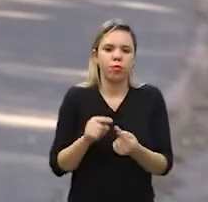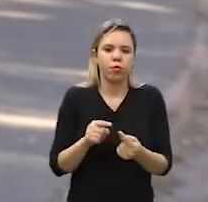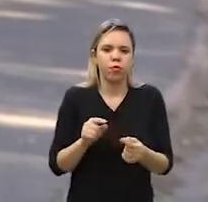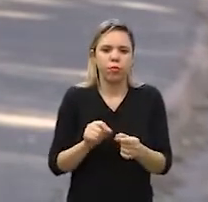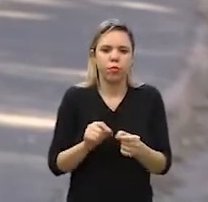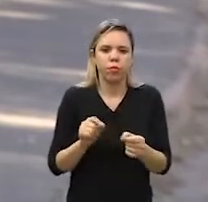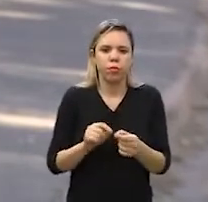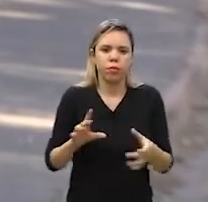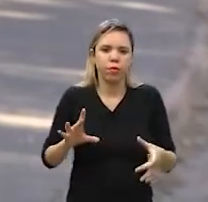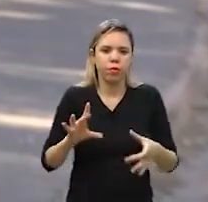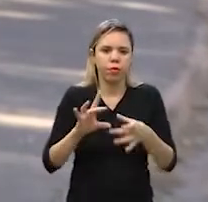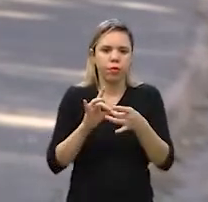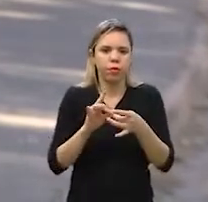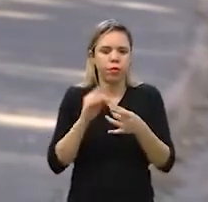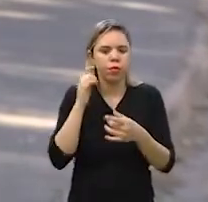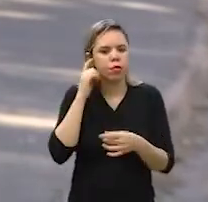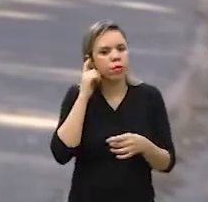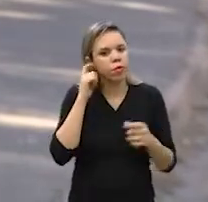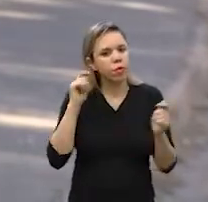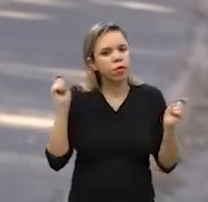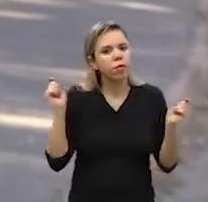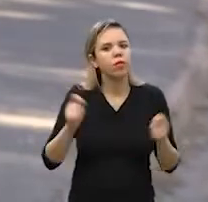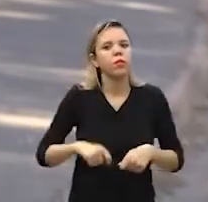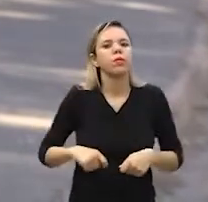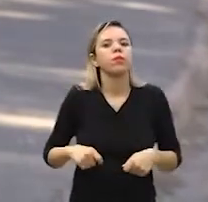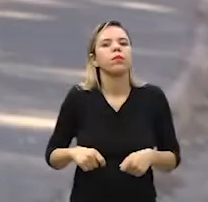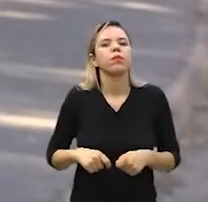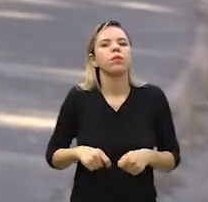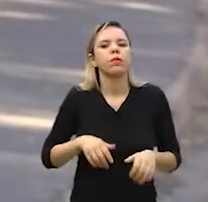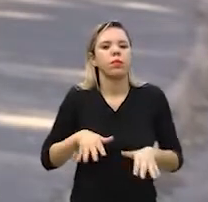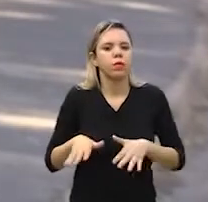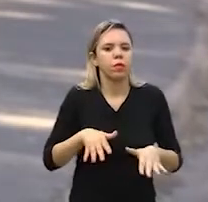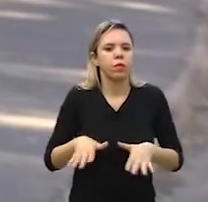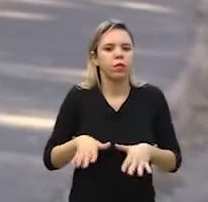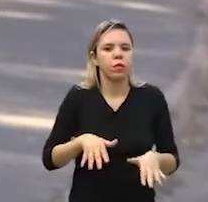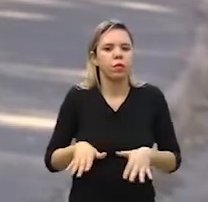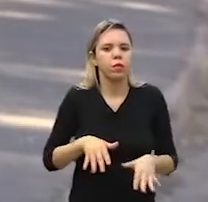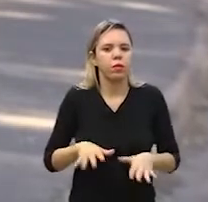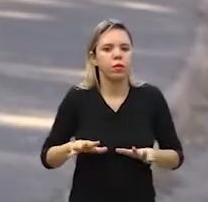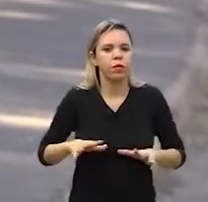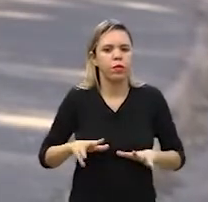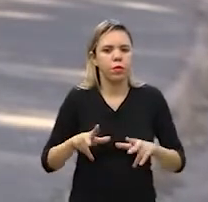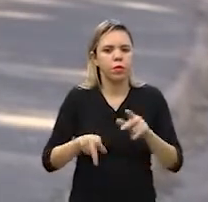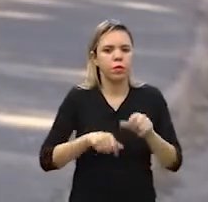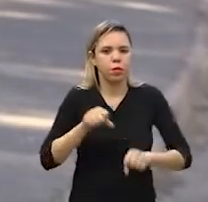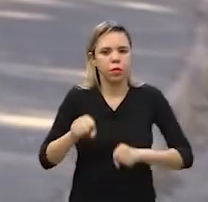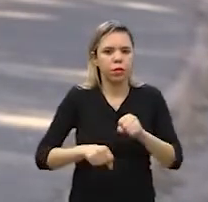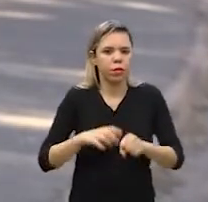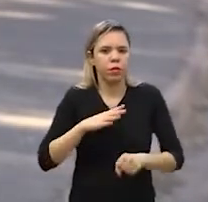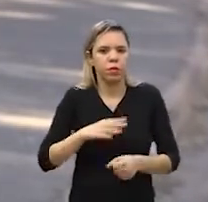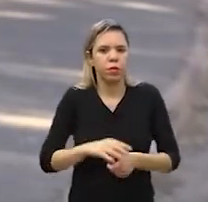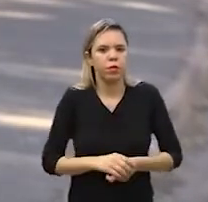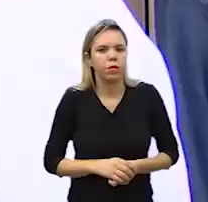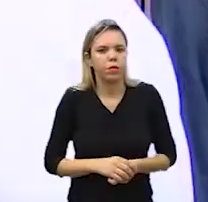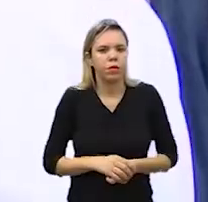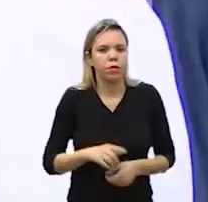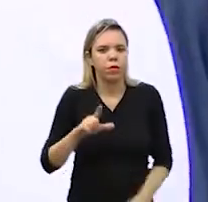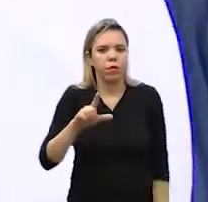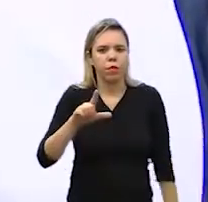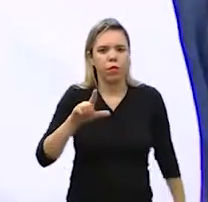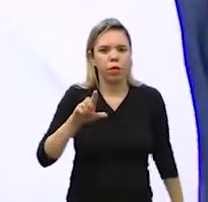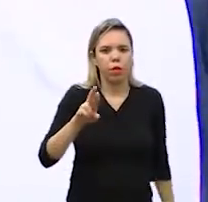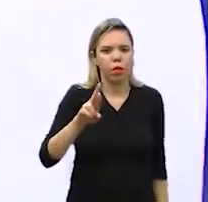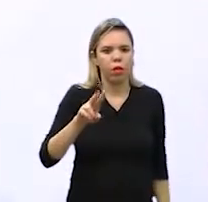Então essa é a nossa ideia fazer essa ligação para dar essa essa mobilidade aí a todos os ciclistas da região